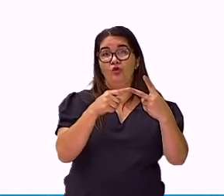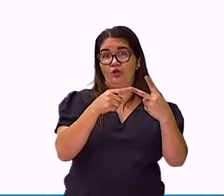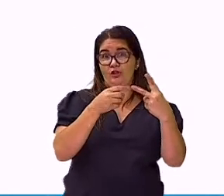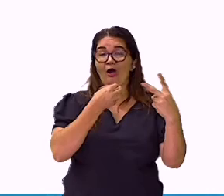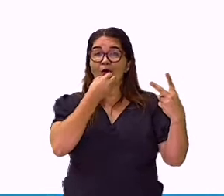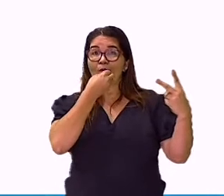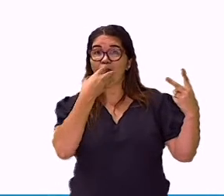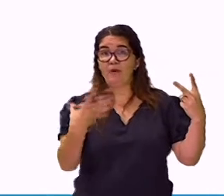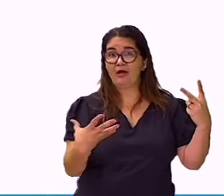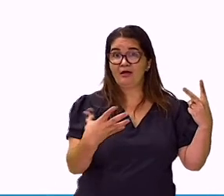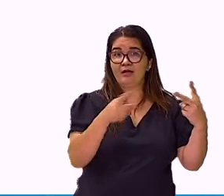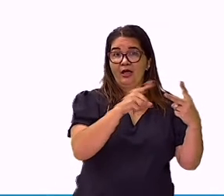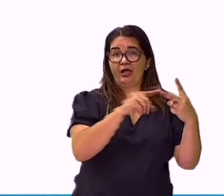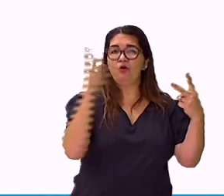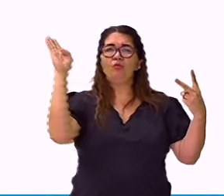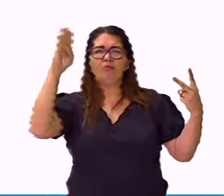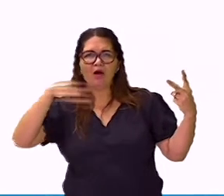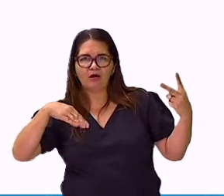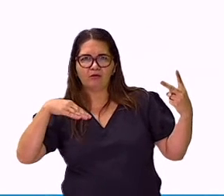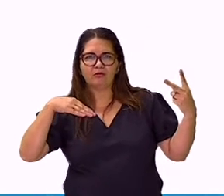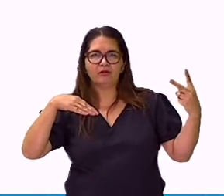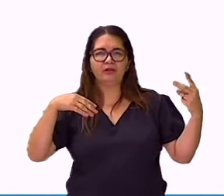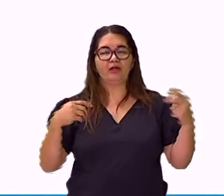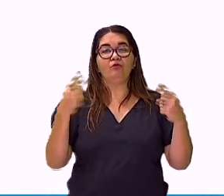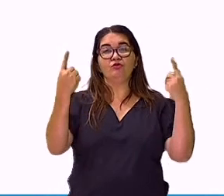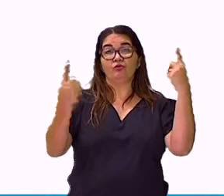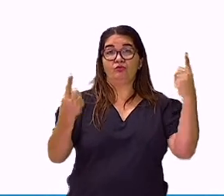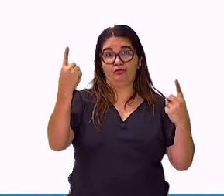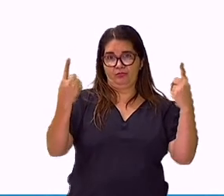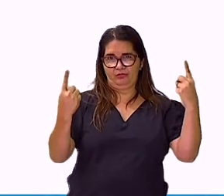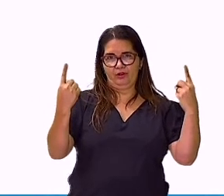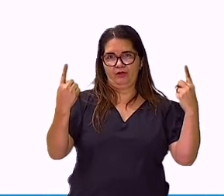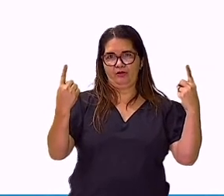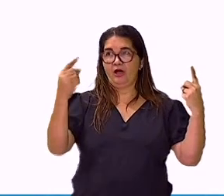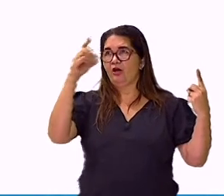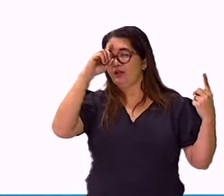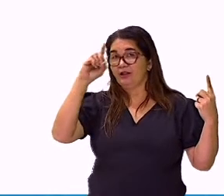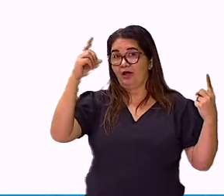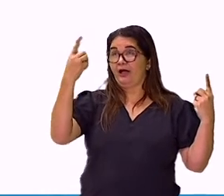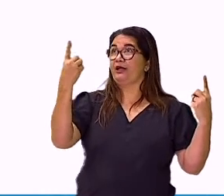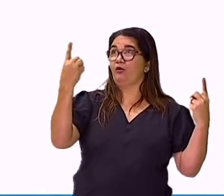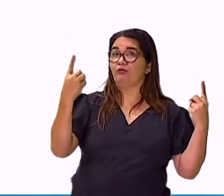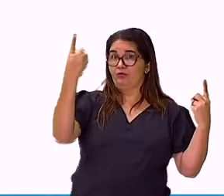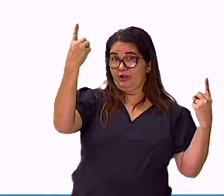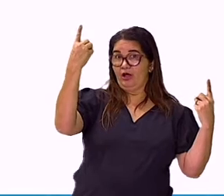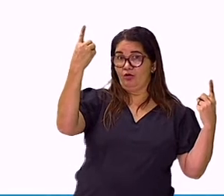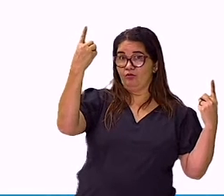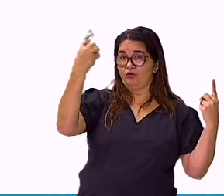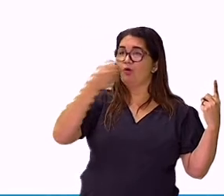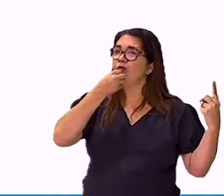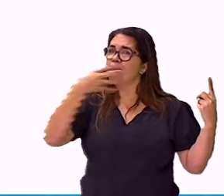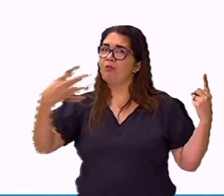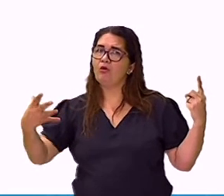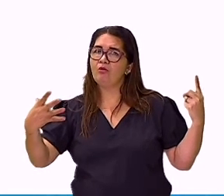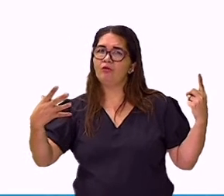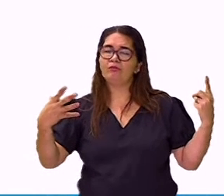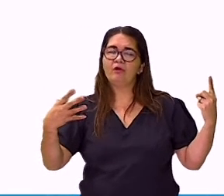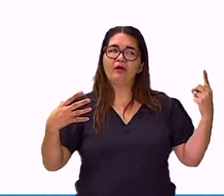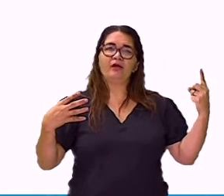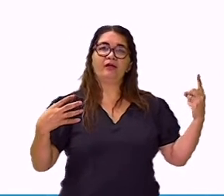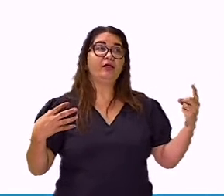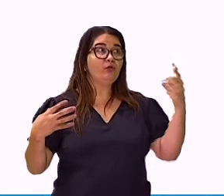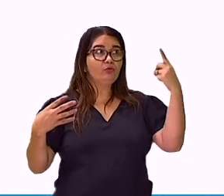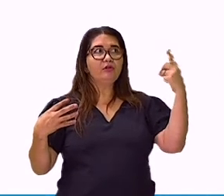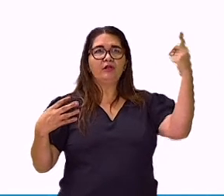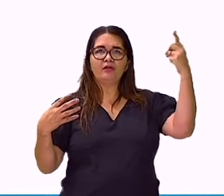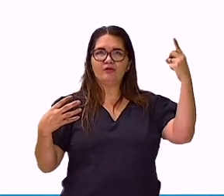bem, e Ahriman, o deus do mal. Então, o Zaratustra, por isso que ele fica de